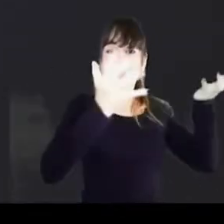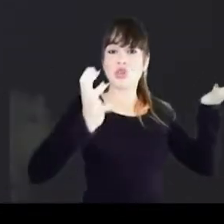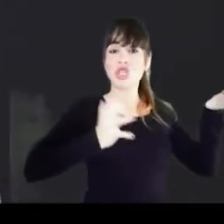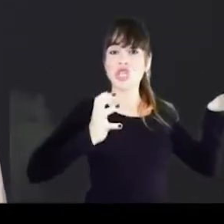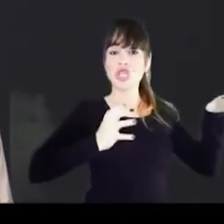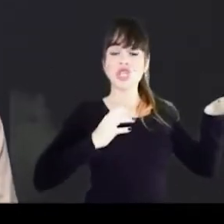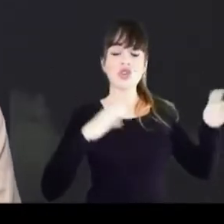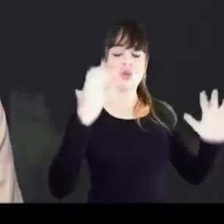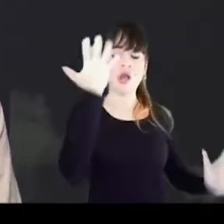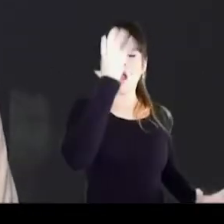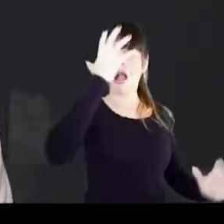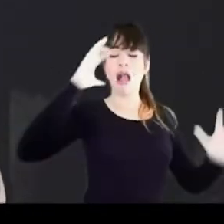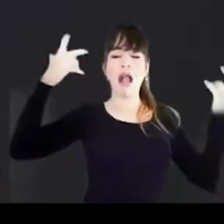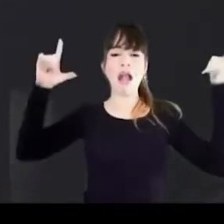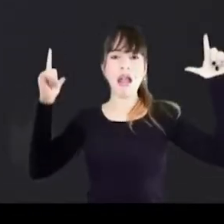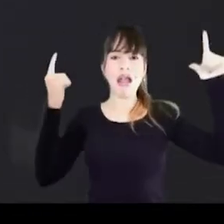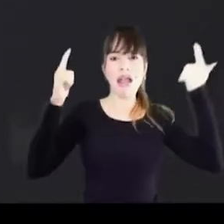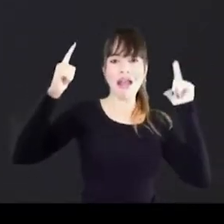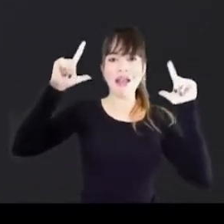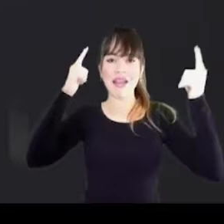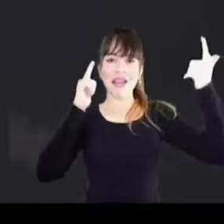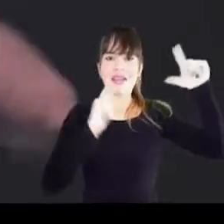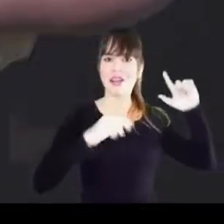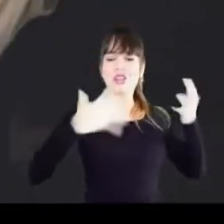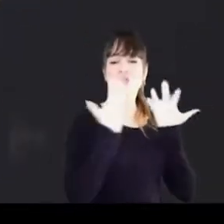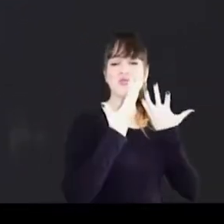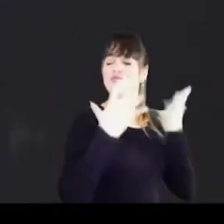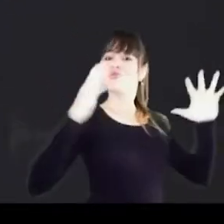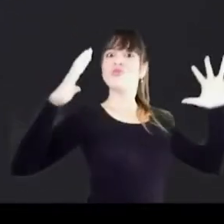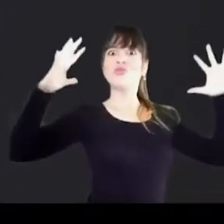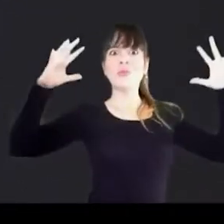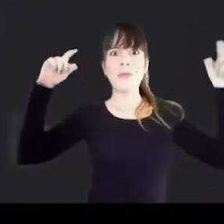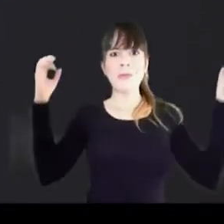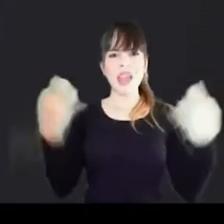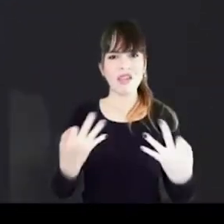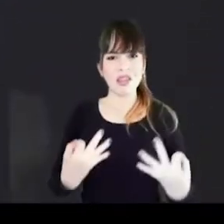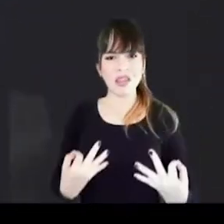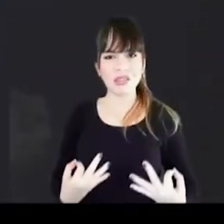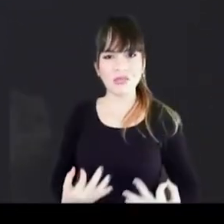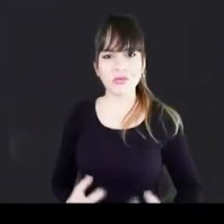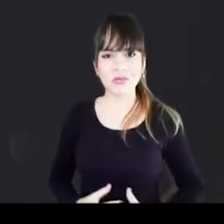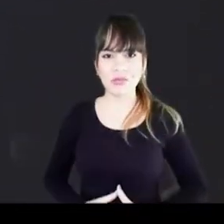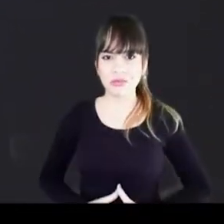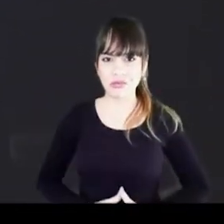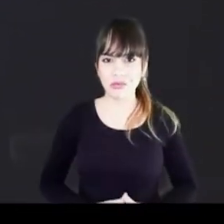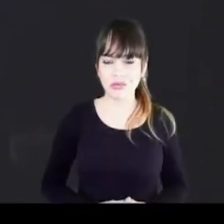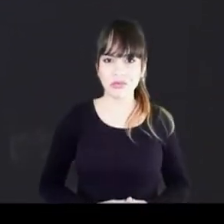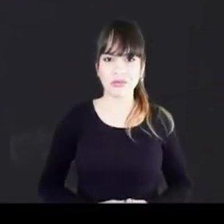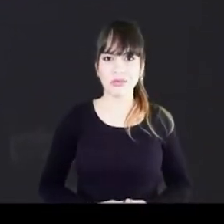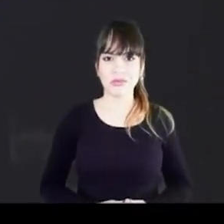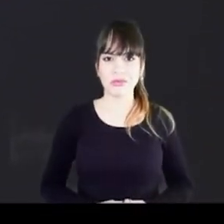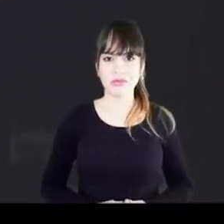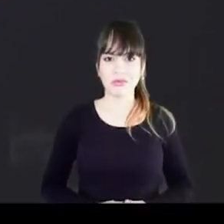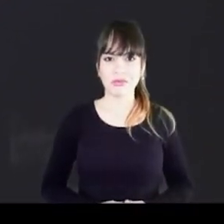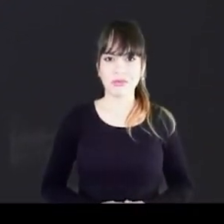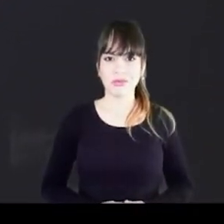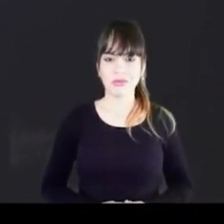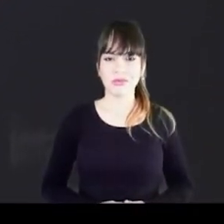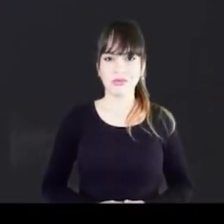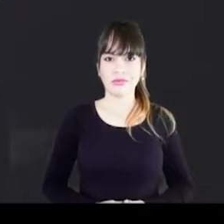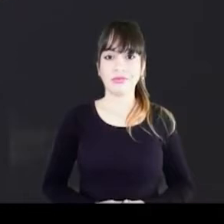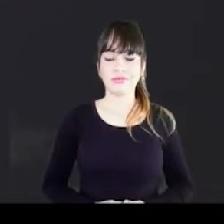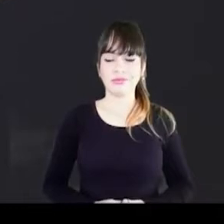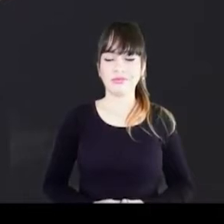A corte desfrutava de um carnaval, de um brilho máximo. Ergue os braços. Ele tem pele branca, cabelos curtos,